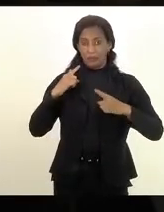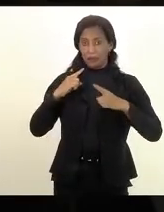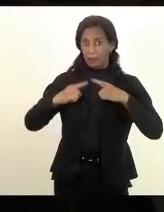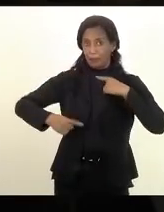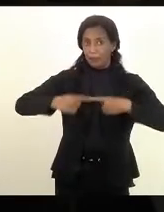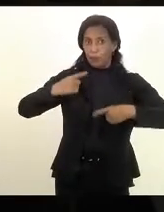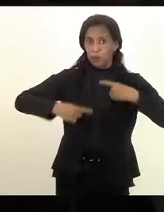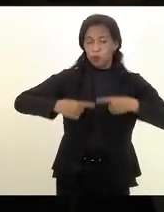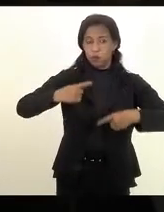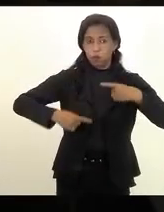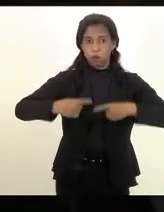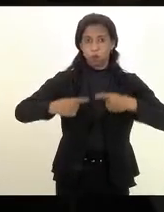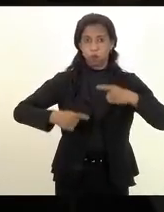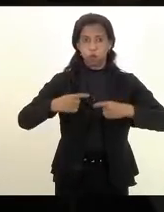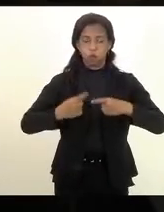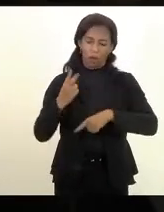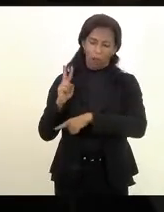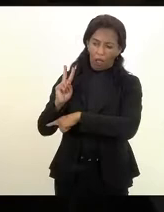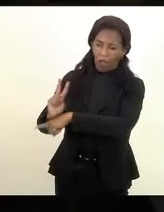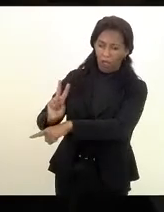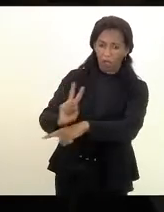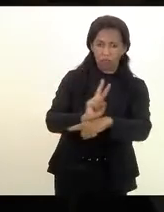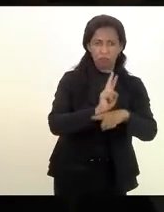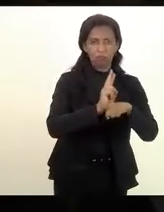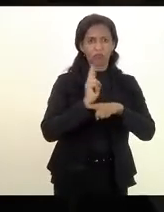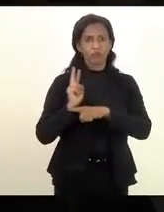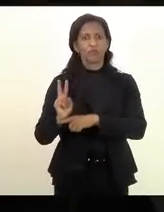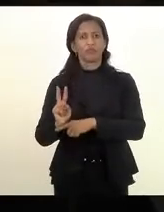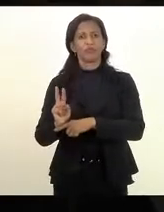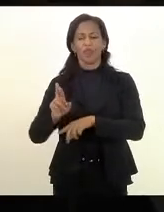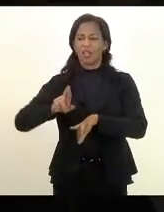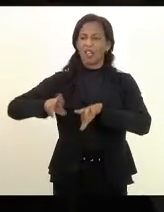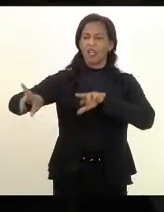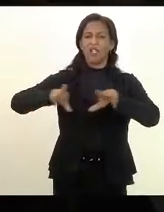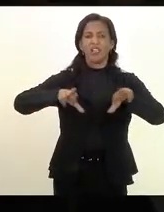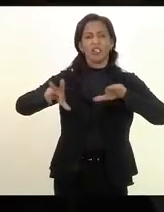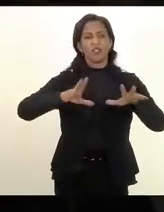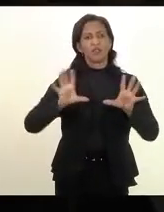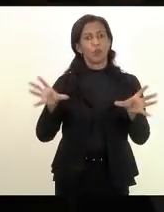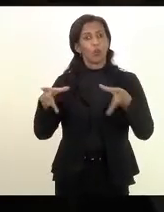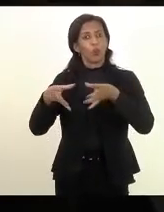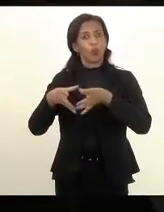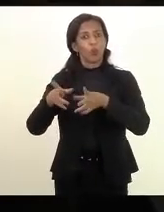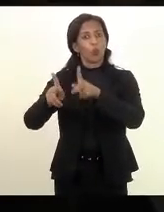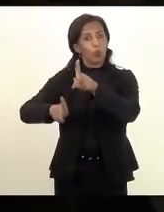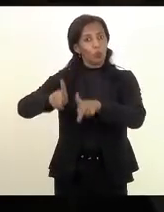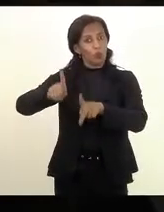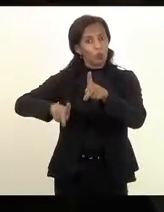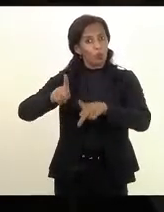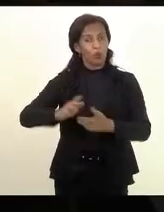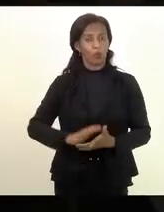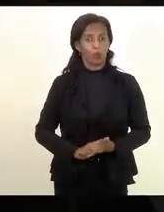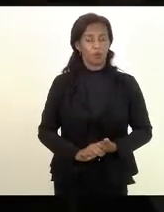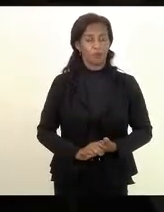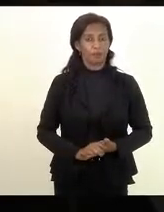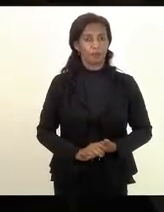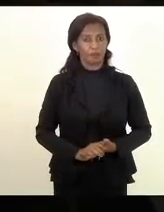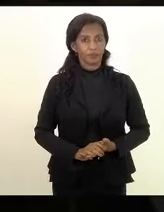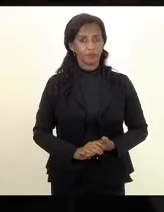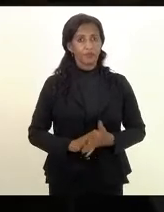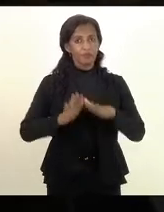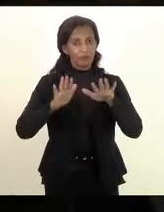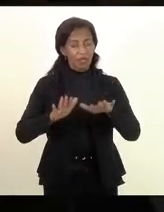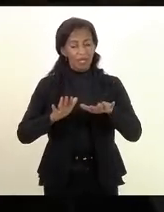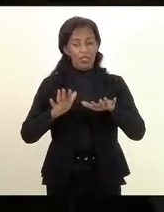de atendimento de assistência enfim a diferentes extratos da população e não que aquele país estivesse sendo sob a